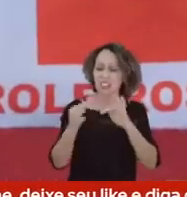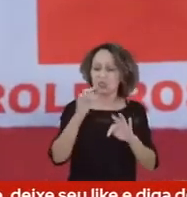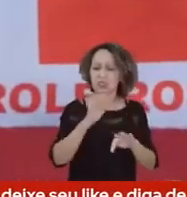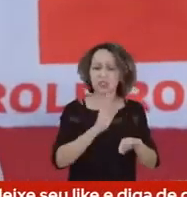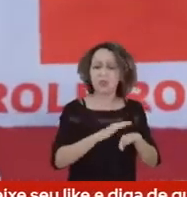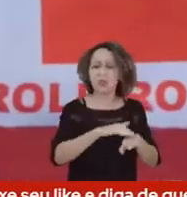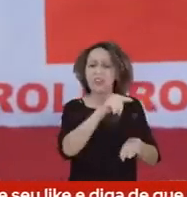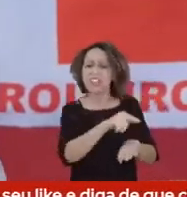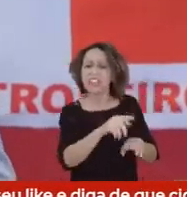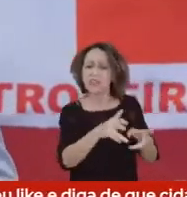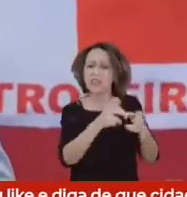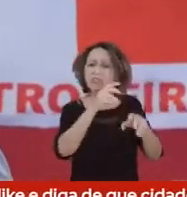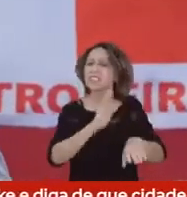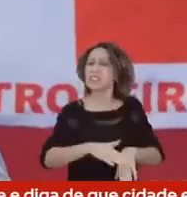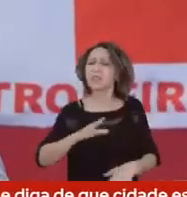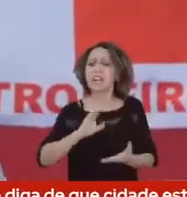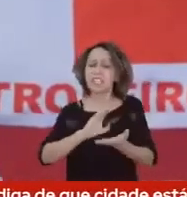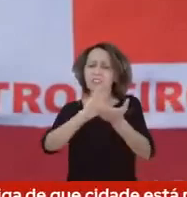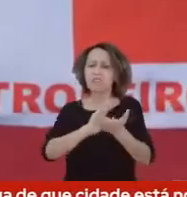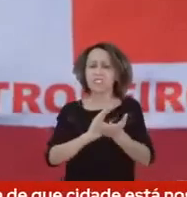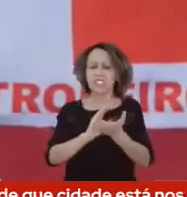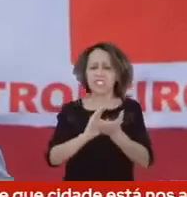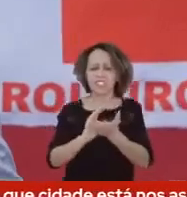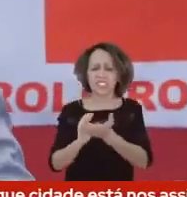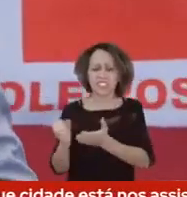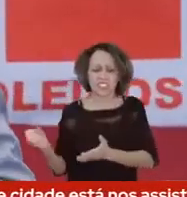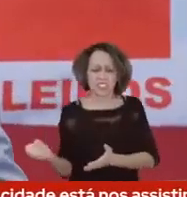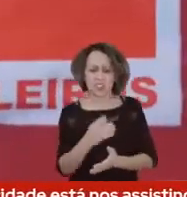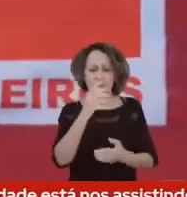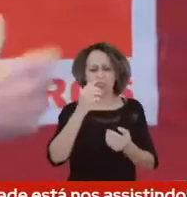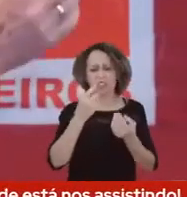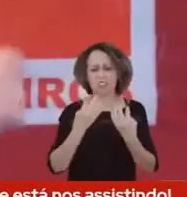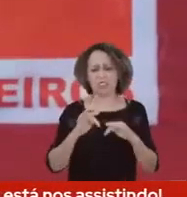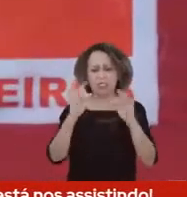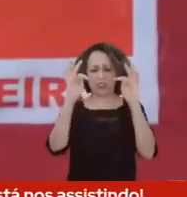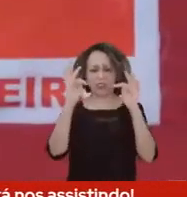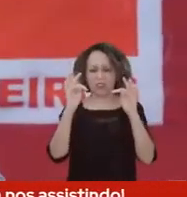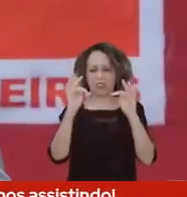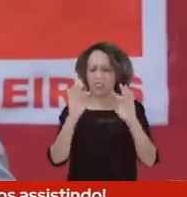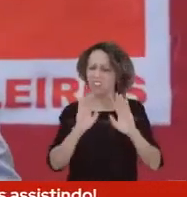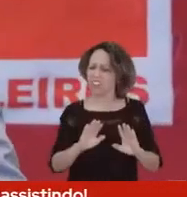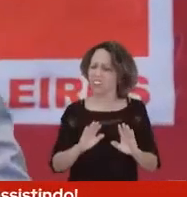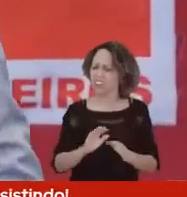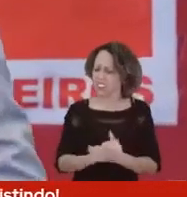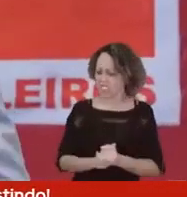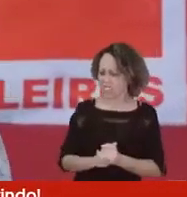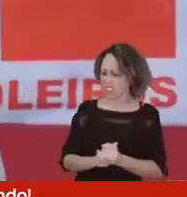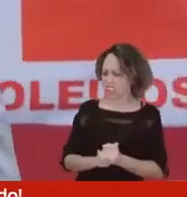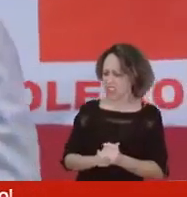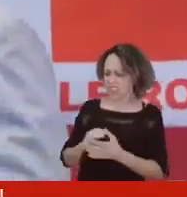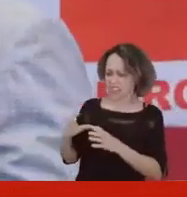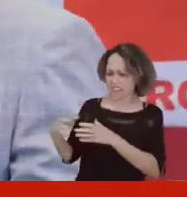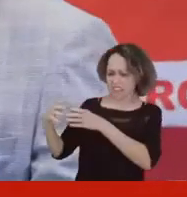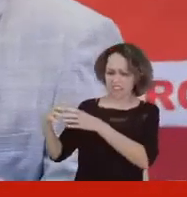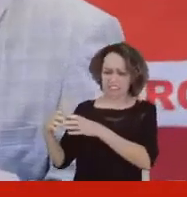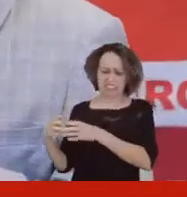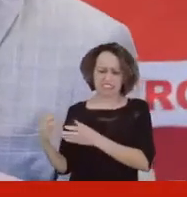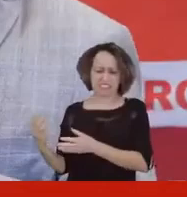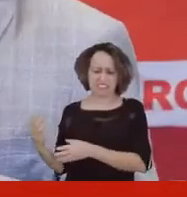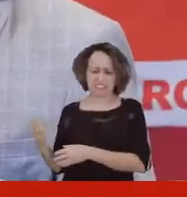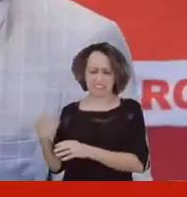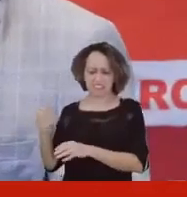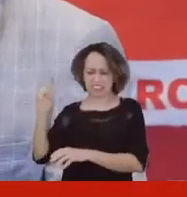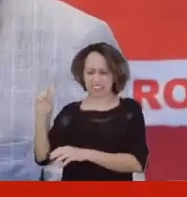isso. Que história desses caras do PT querer aprovar a lei da partilha? Que história de querer criar um